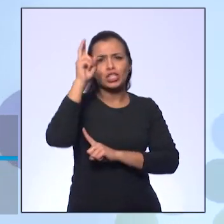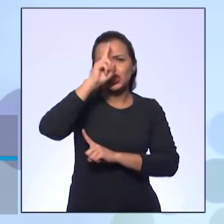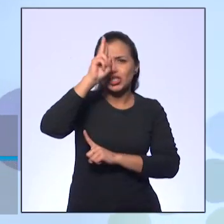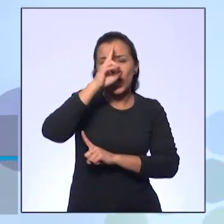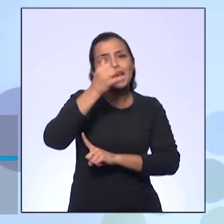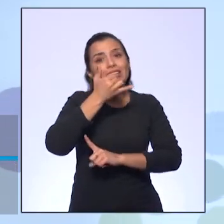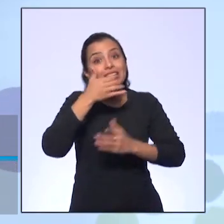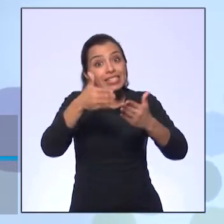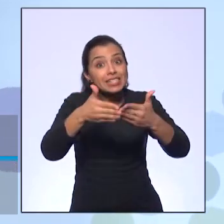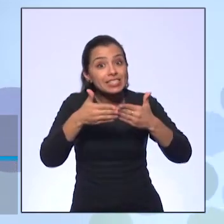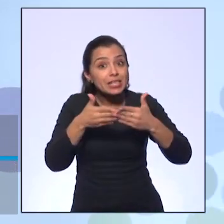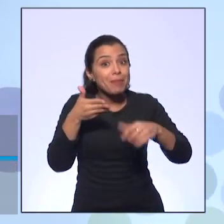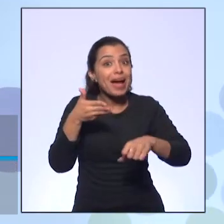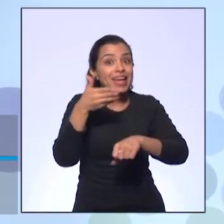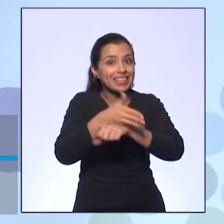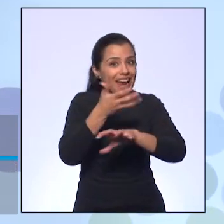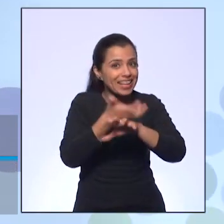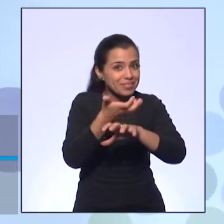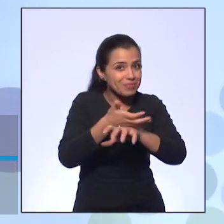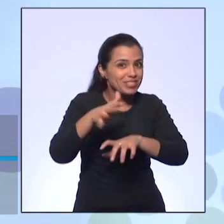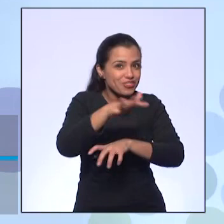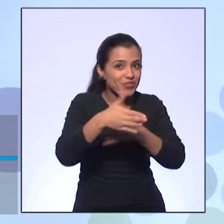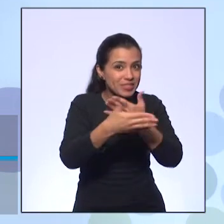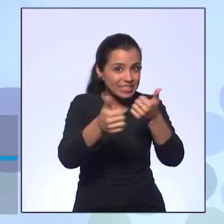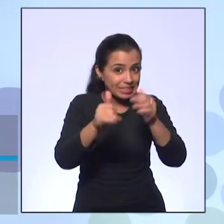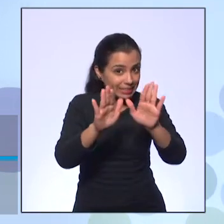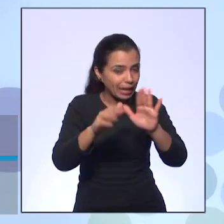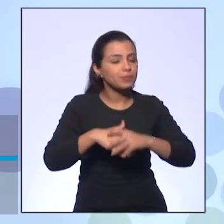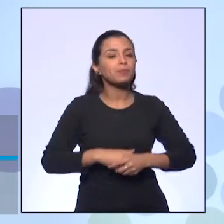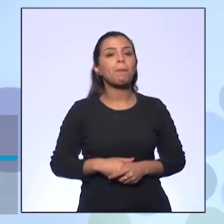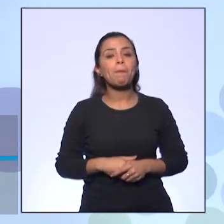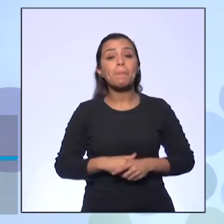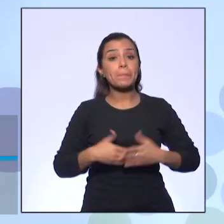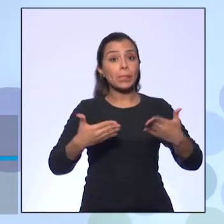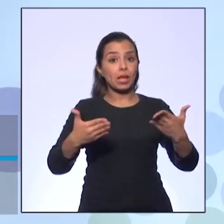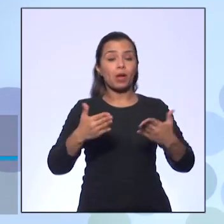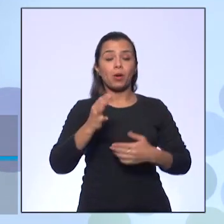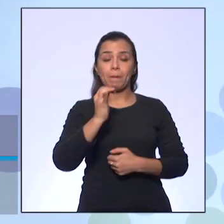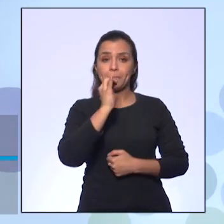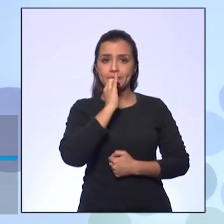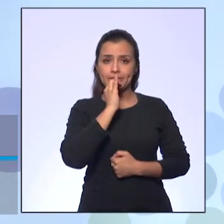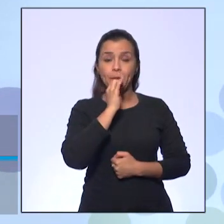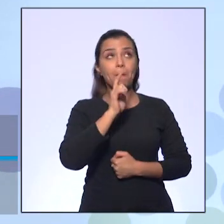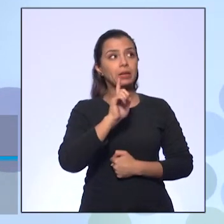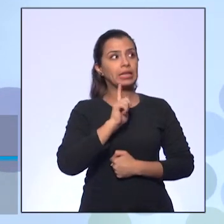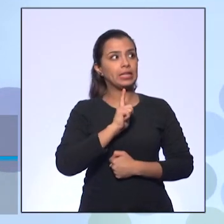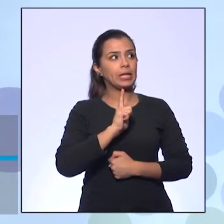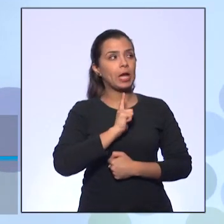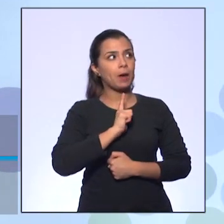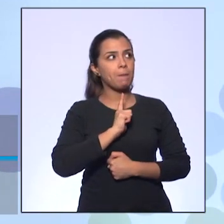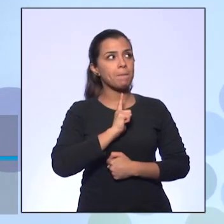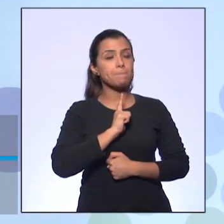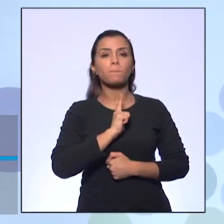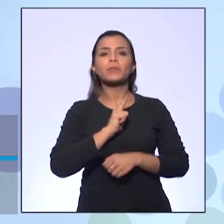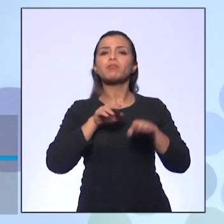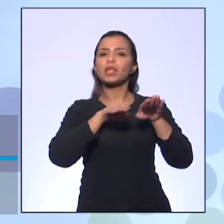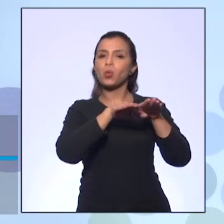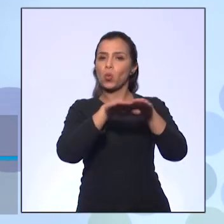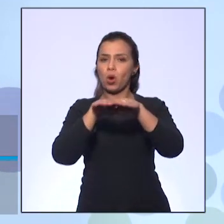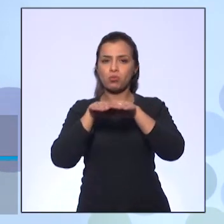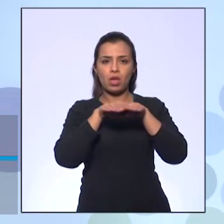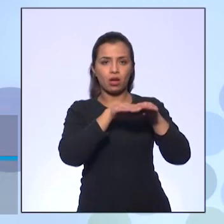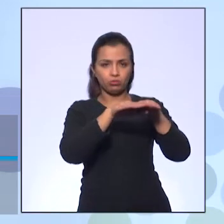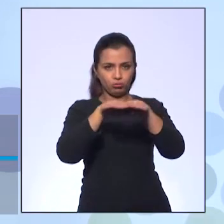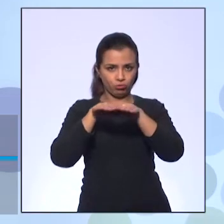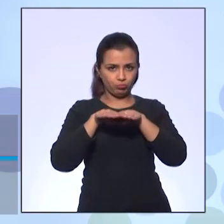entrar um pouquinho na seara de vocês. É assim, nós temos a questão da igualdade. Todos devem ser